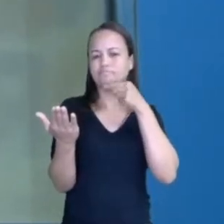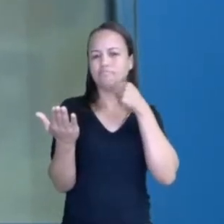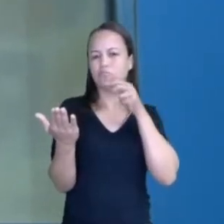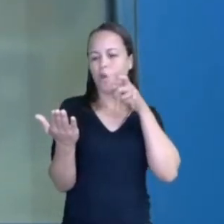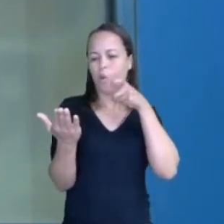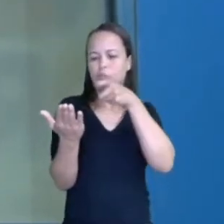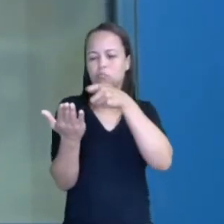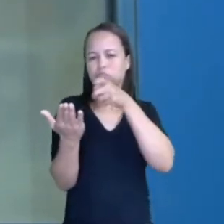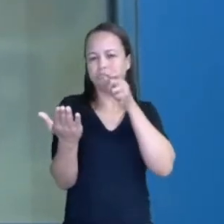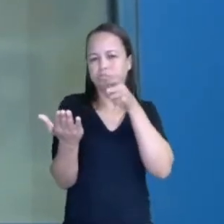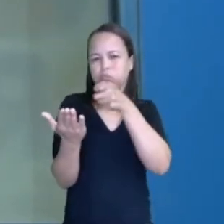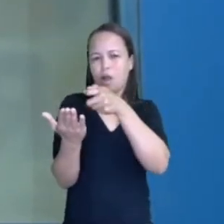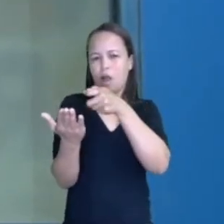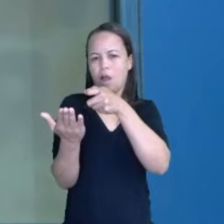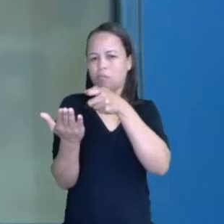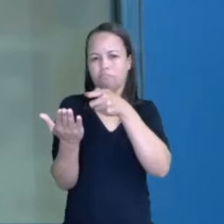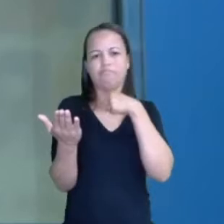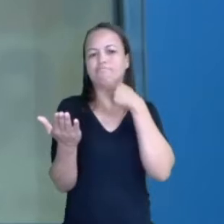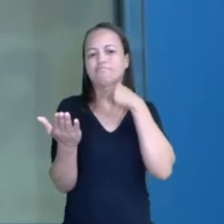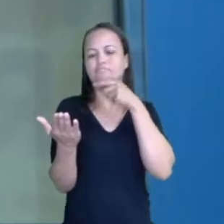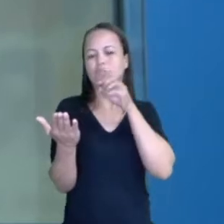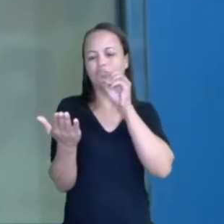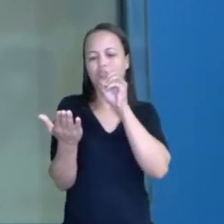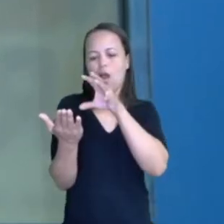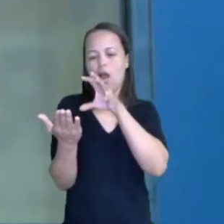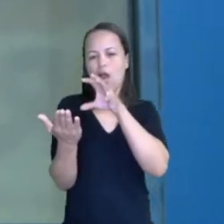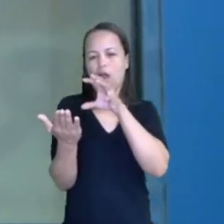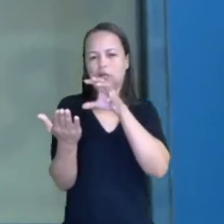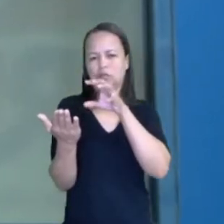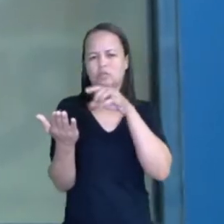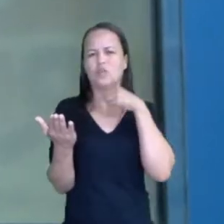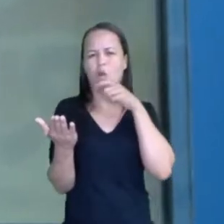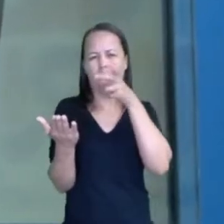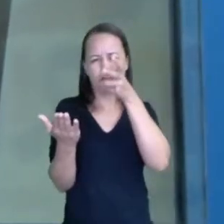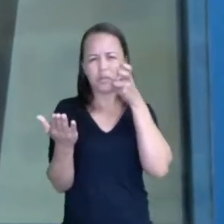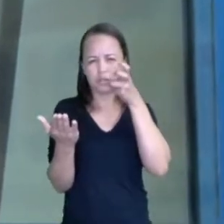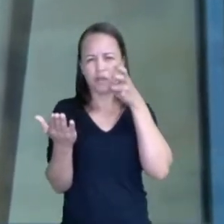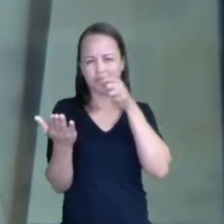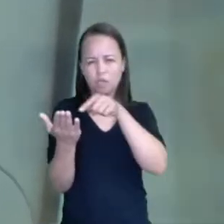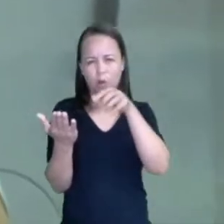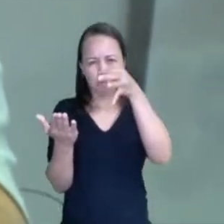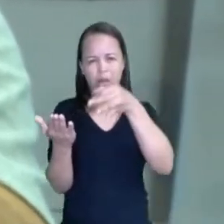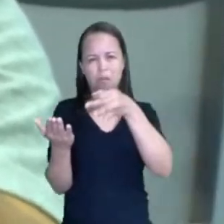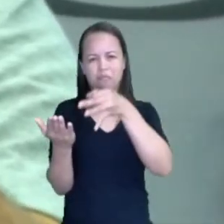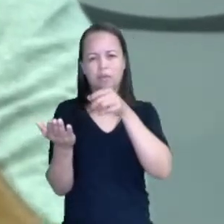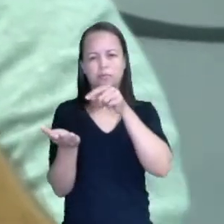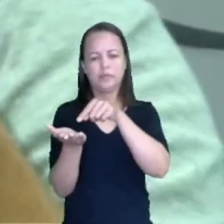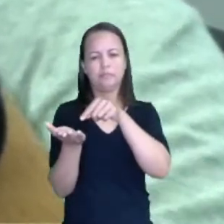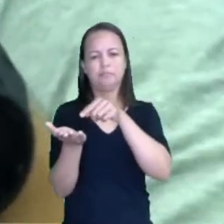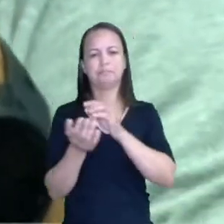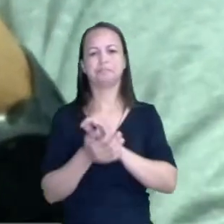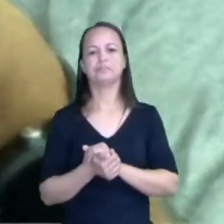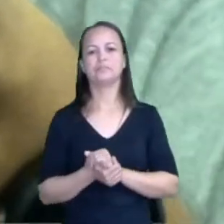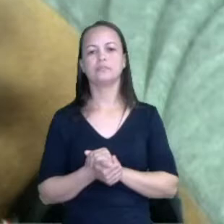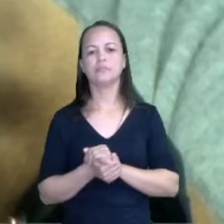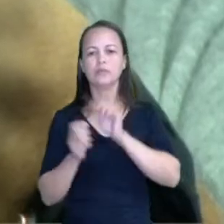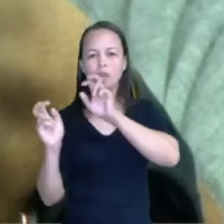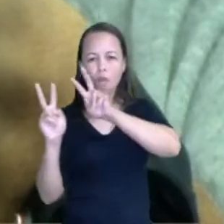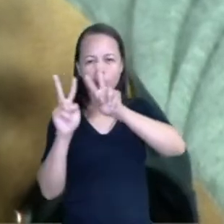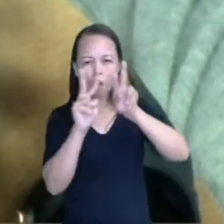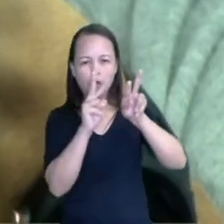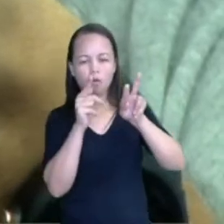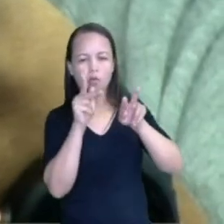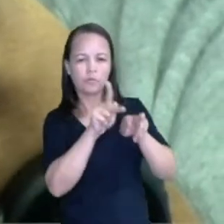o copo refletindo a luz, tá certo? Não sei se vocês estão conseguindo observar perfeitamente aí de casa, o copo ele